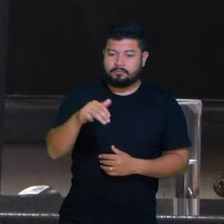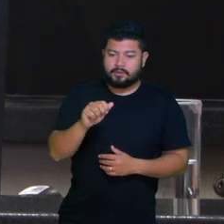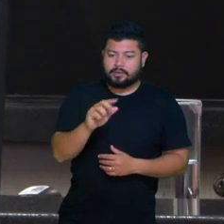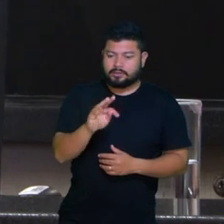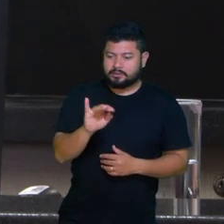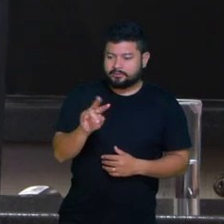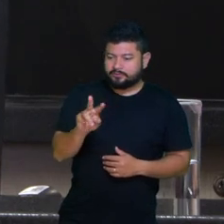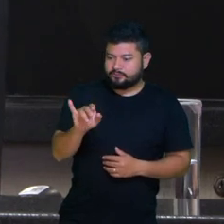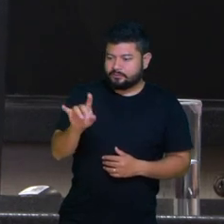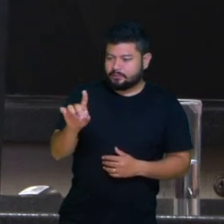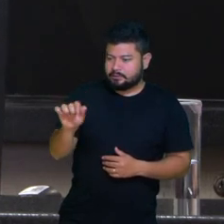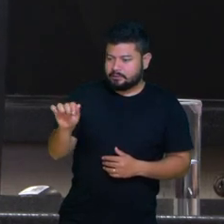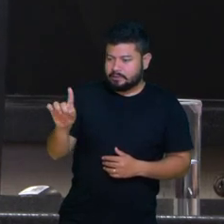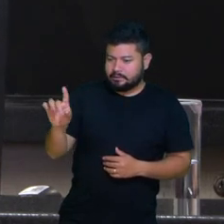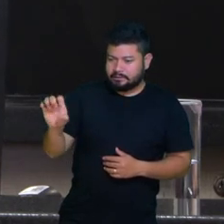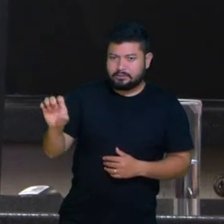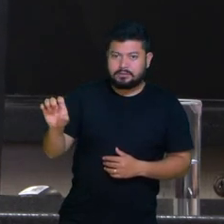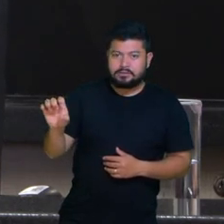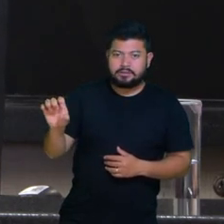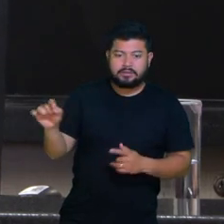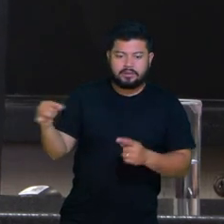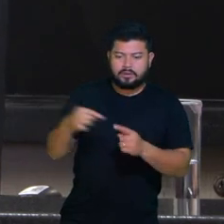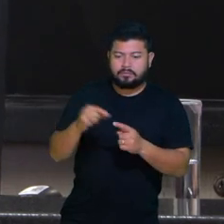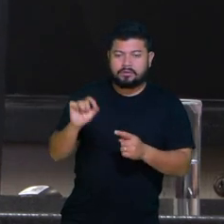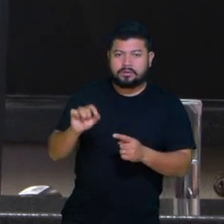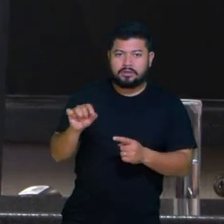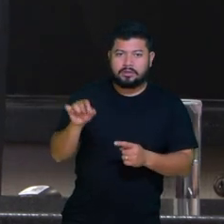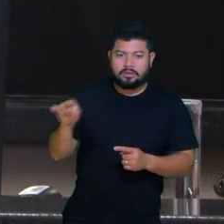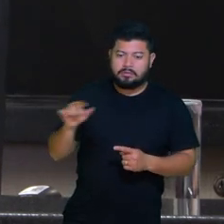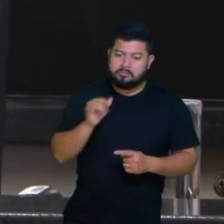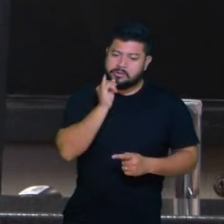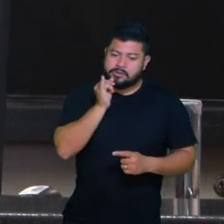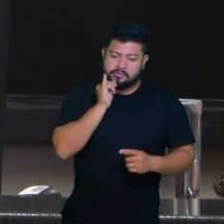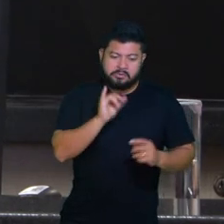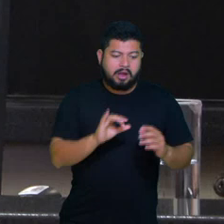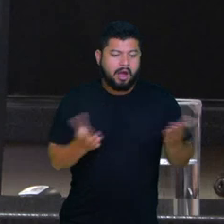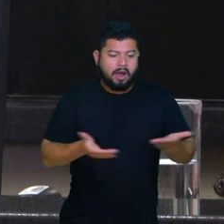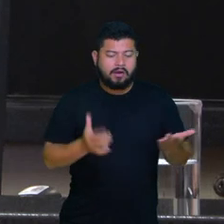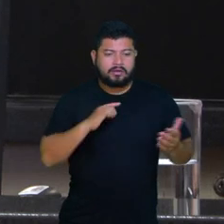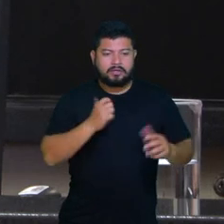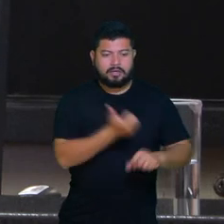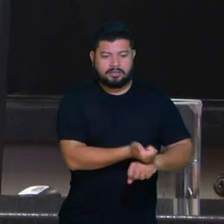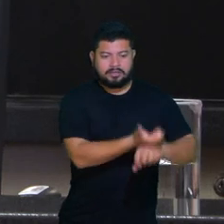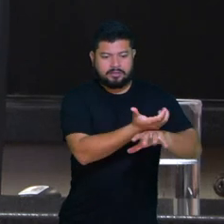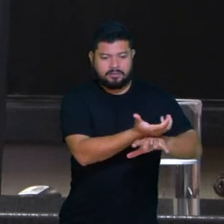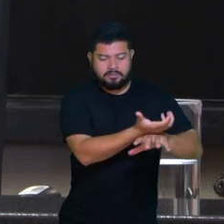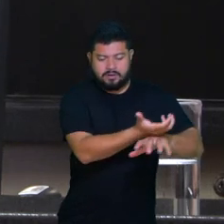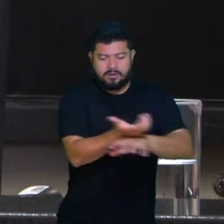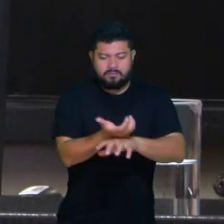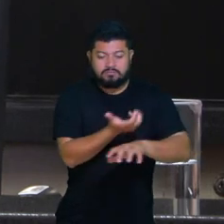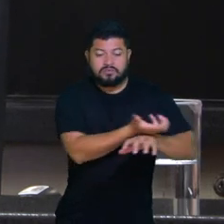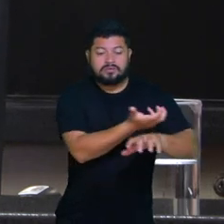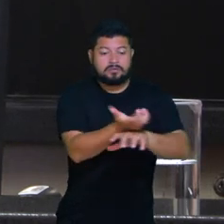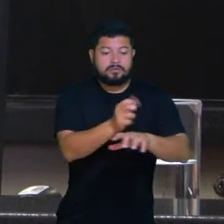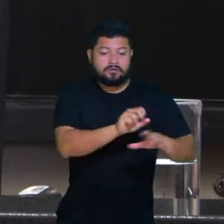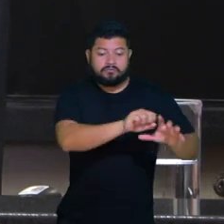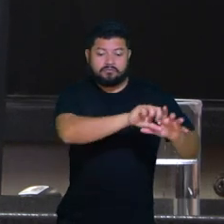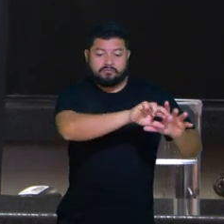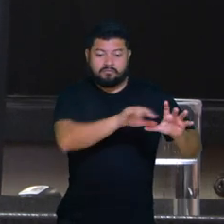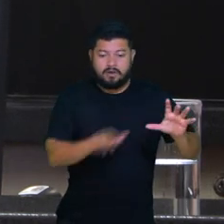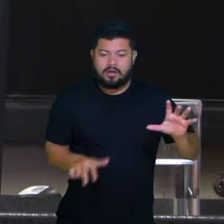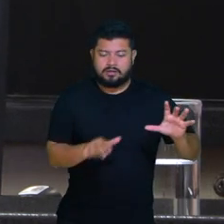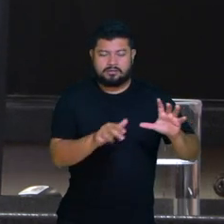currículo O professor precisa dar conta disso que está pré-estabelecido e o